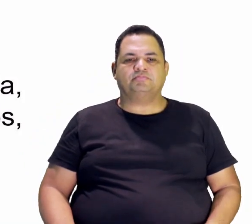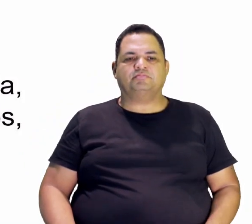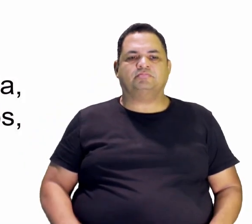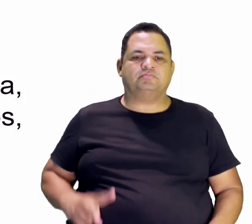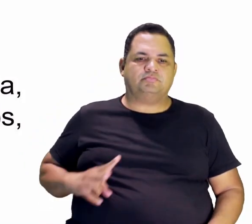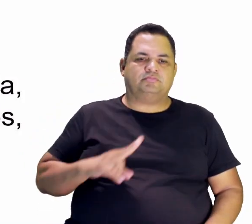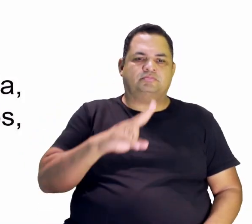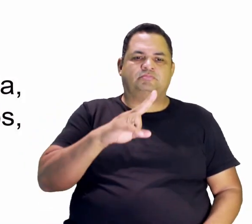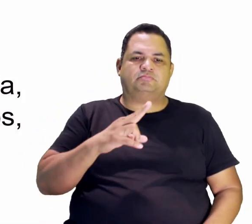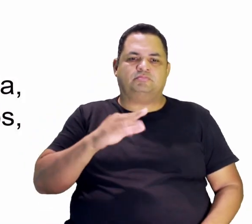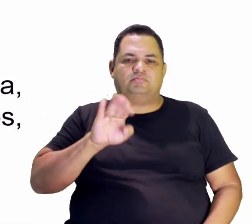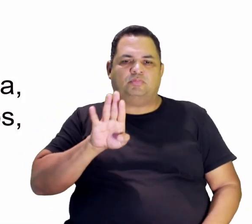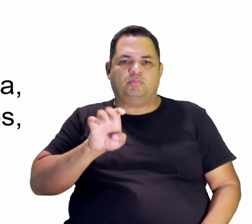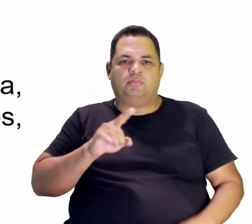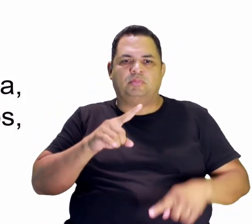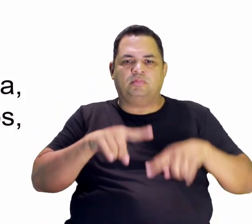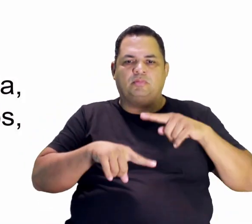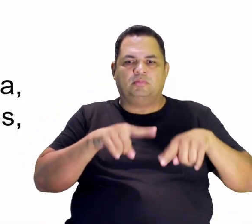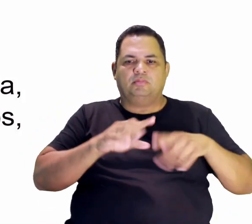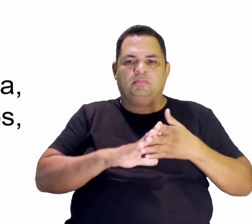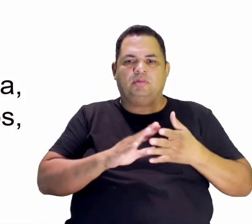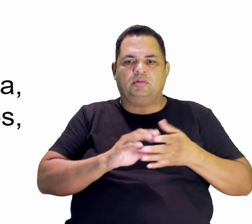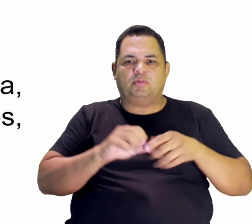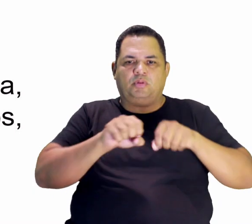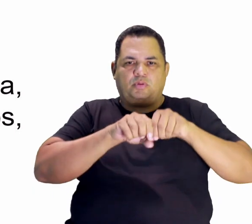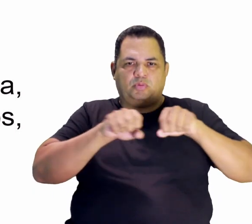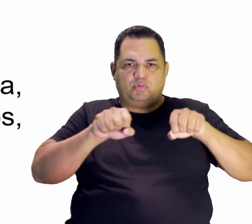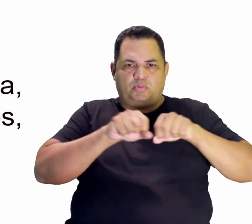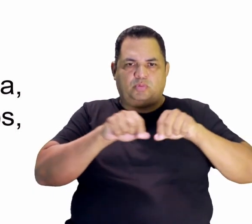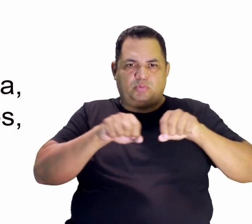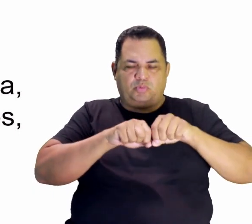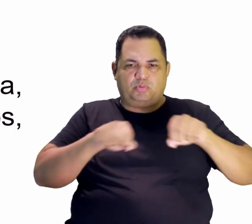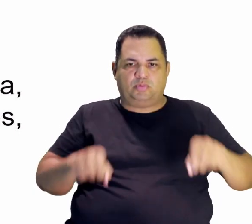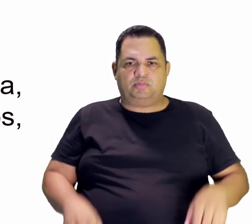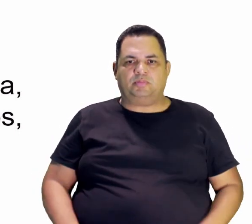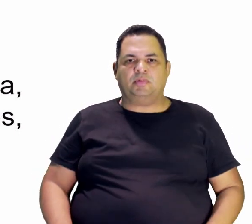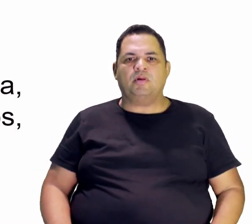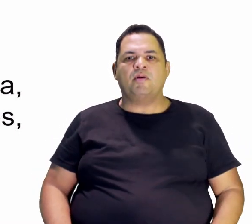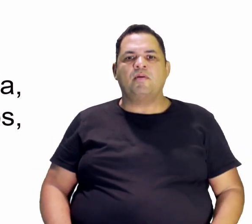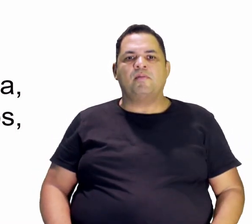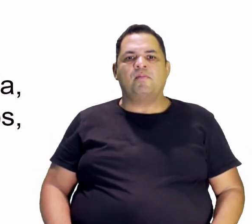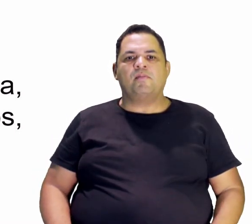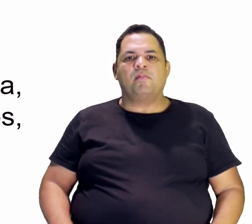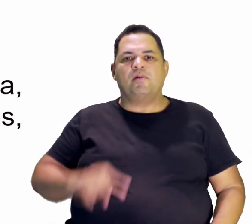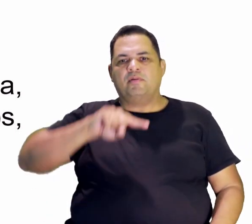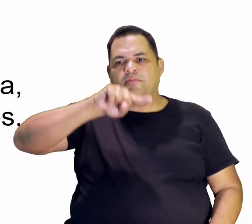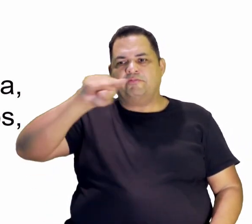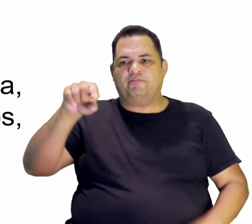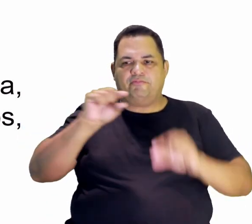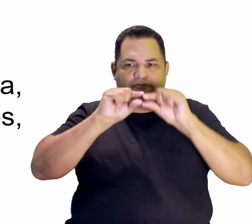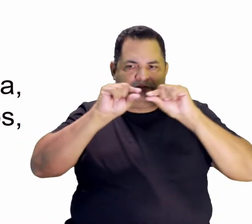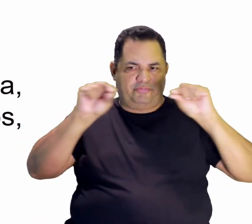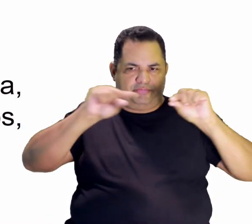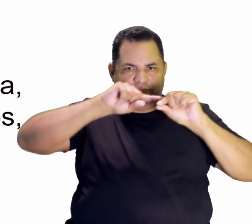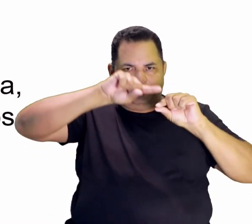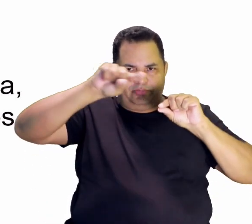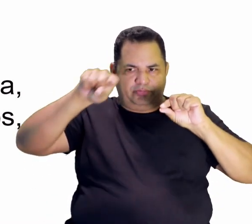A força que os brocas aplicam numa corda, num fio, que é esse aqui, ó, o fio que está se movendo aqui, segurando